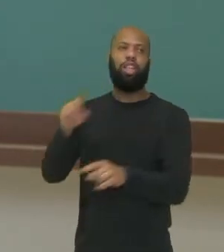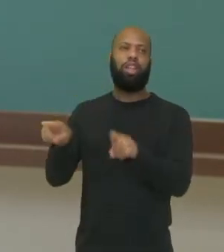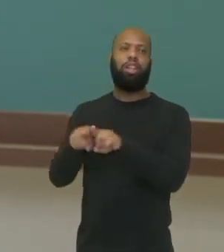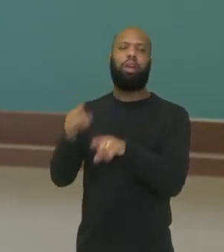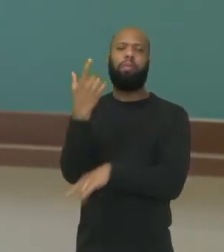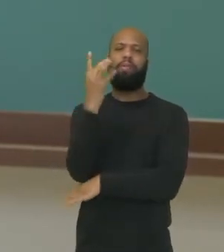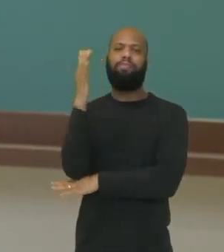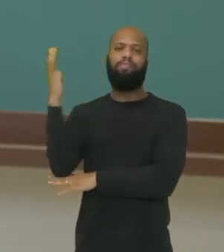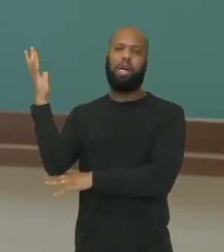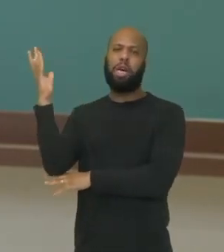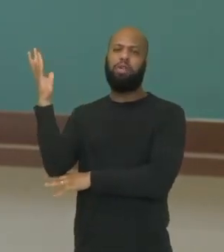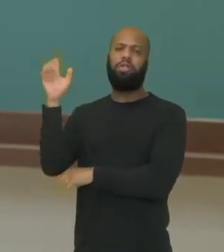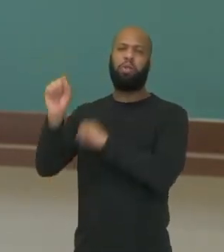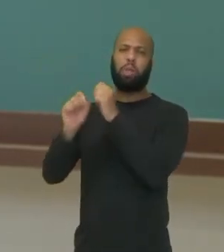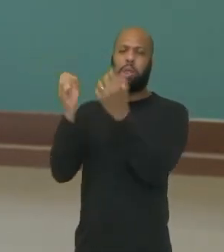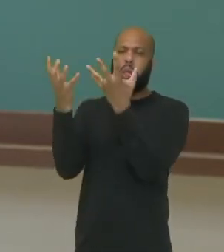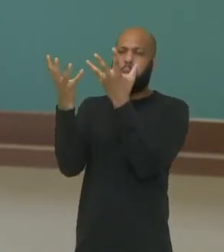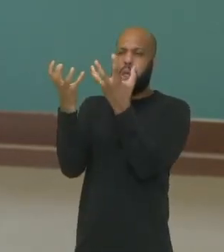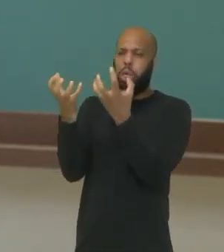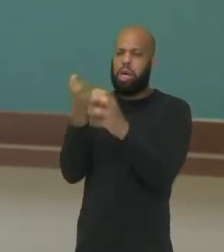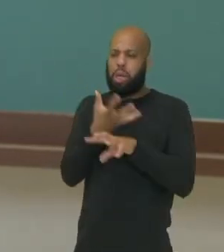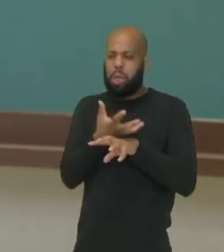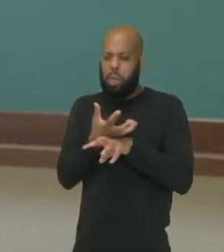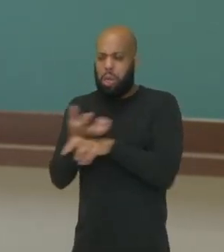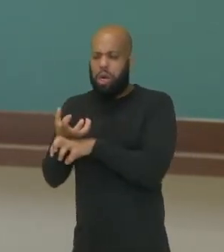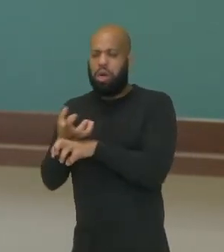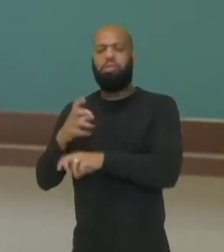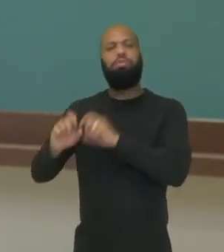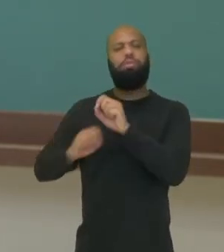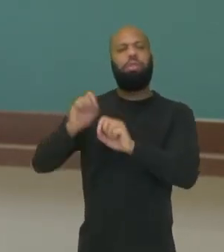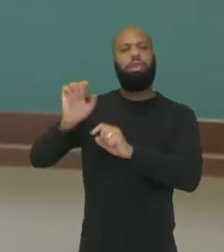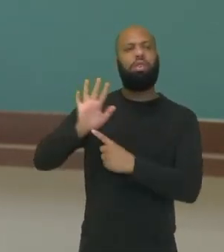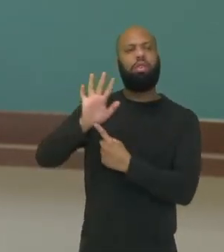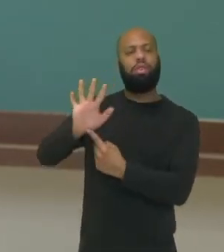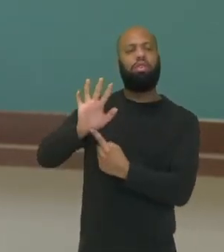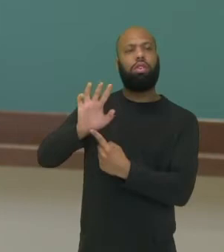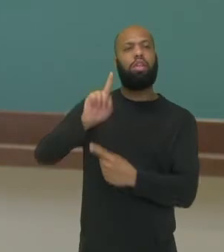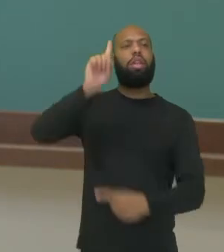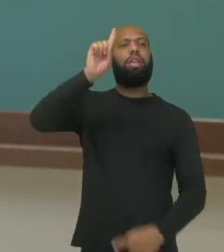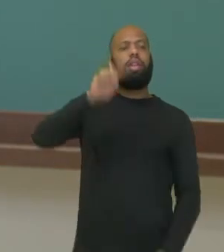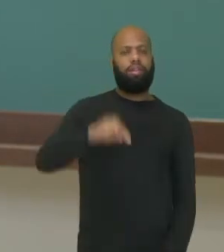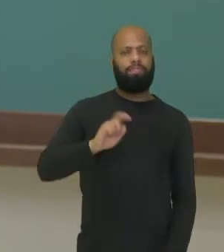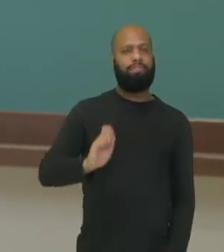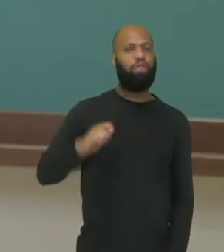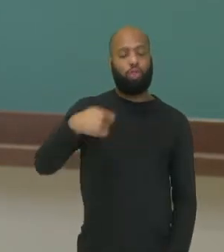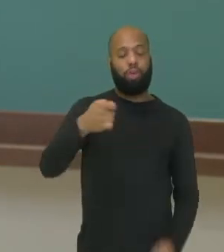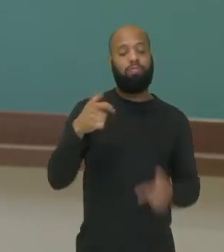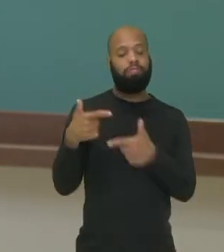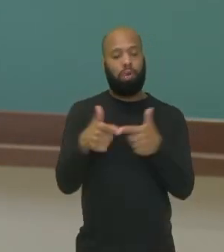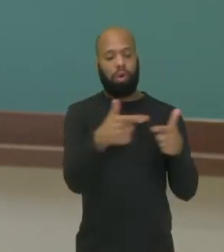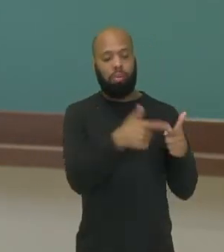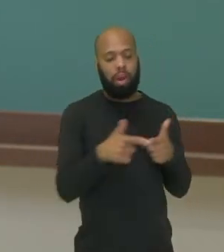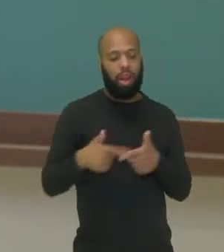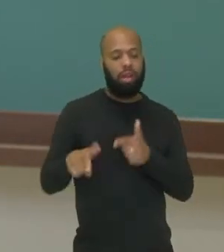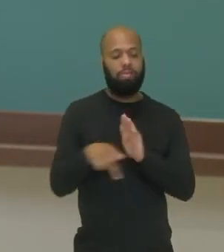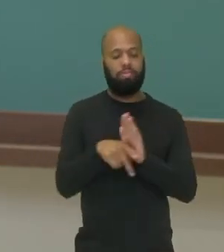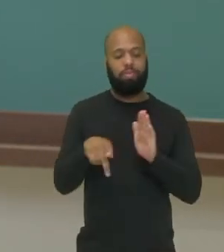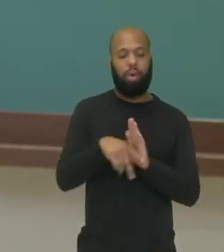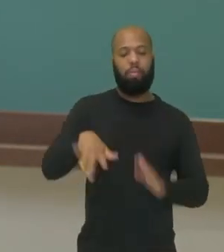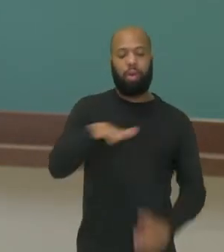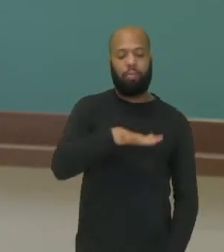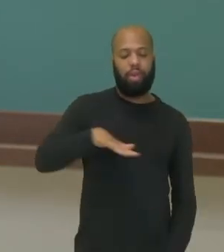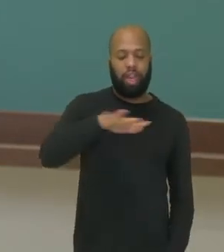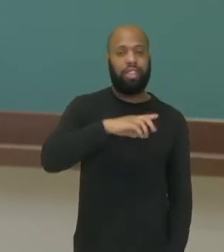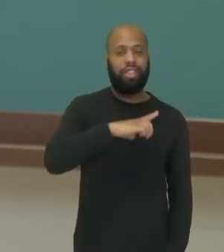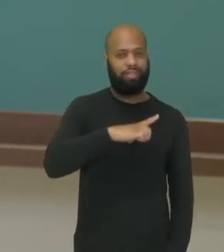estão verdinhas, aqui já estão secas. Então, isso retrata para nós um pouquinho dos problemas ambientais que